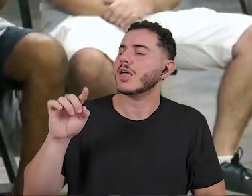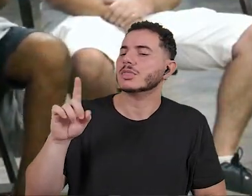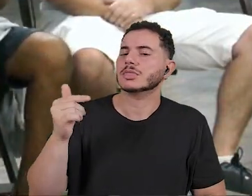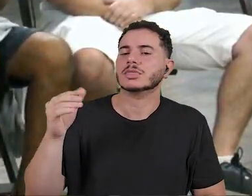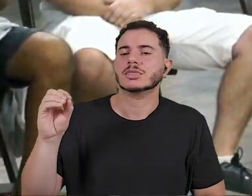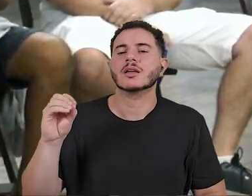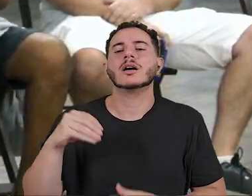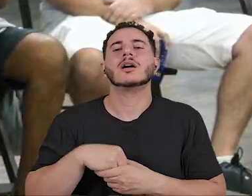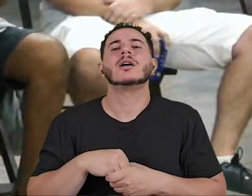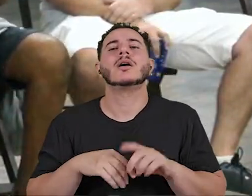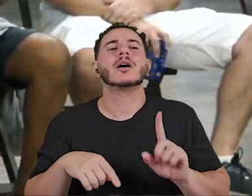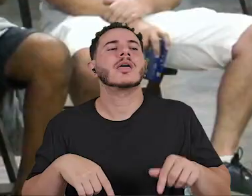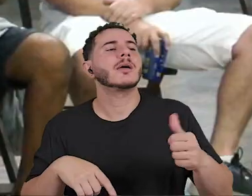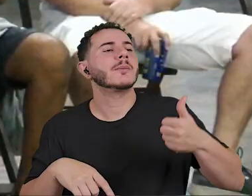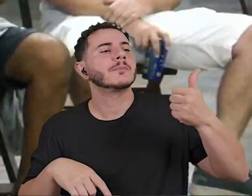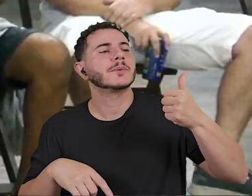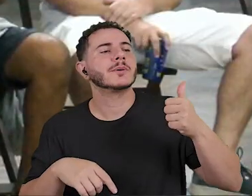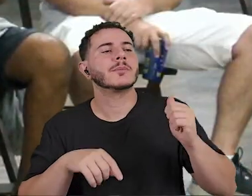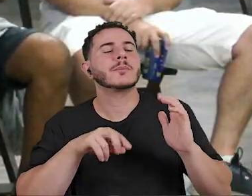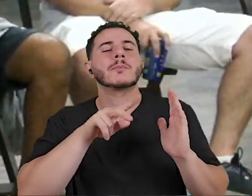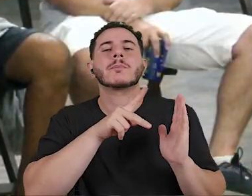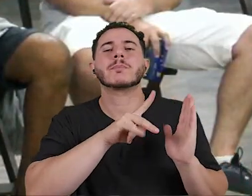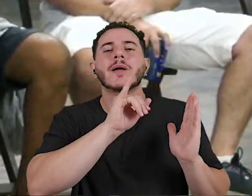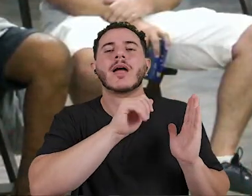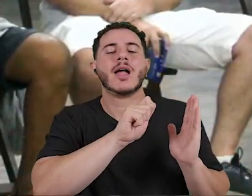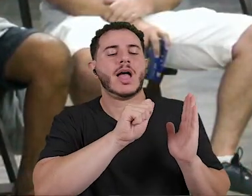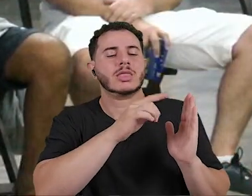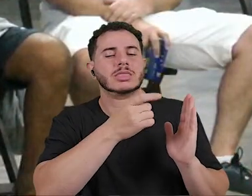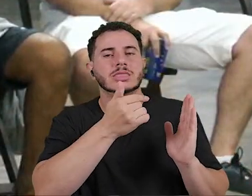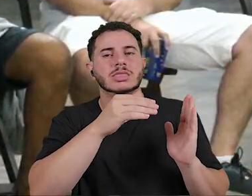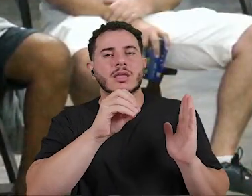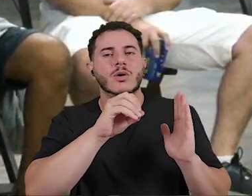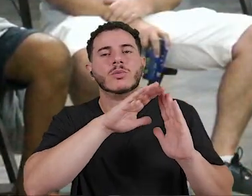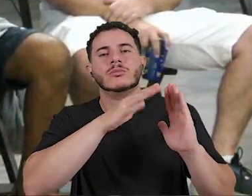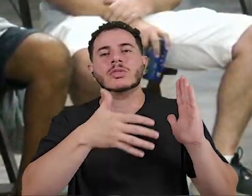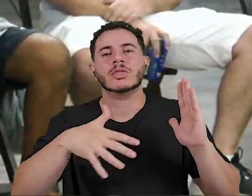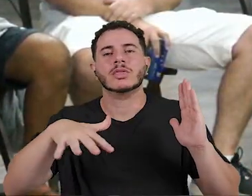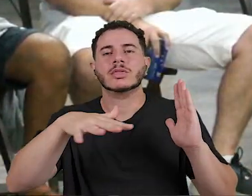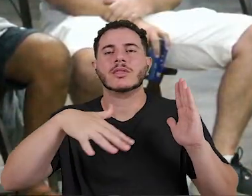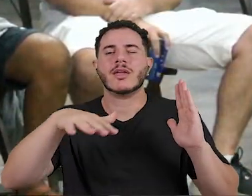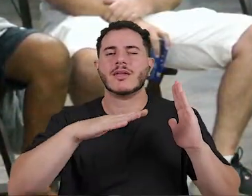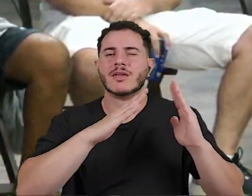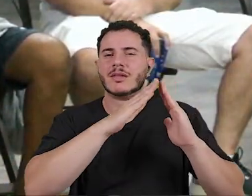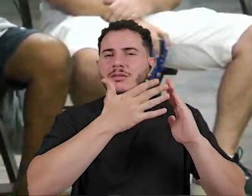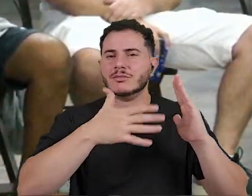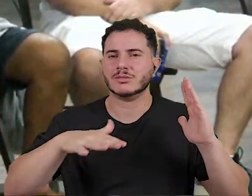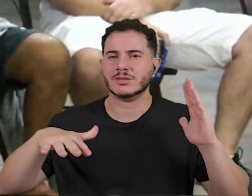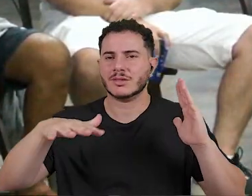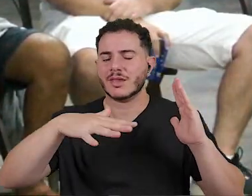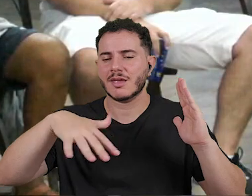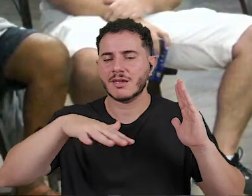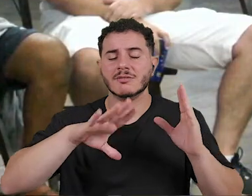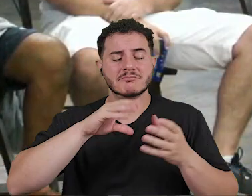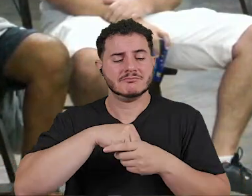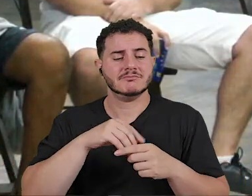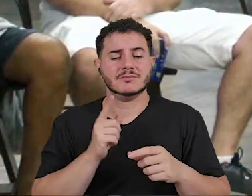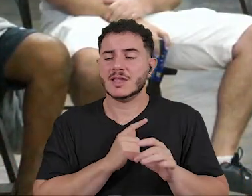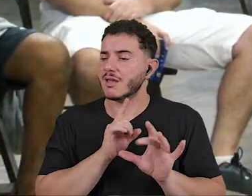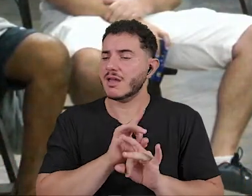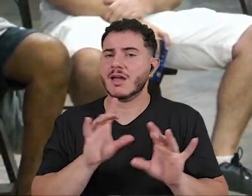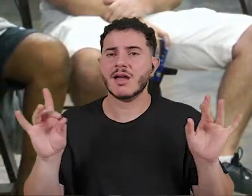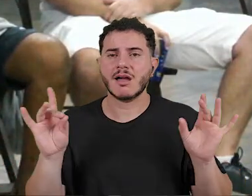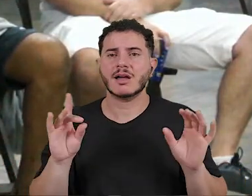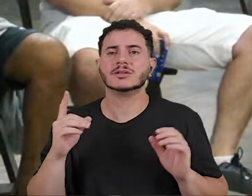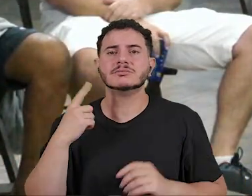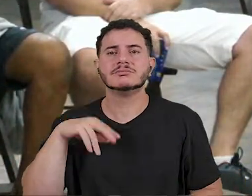Coroado, então se fala muito em nação nagô. Aí foi quando eu falei, explicando essa situação. Laúgo trouxe o